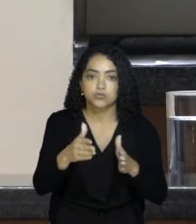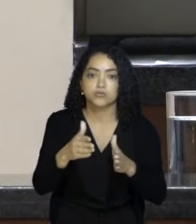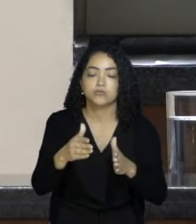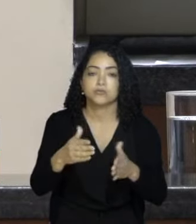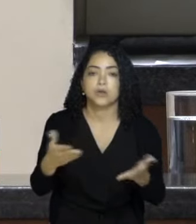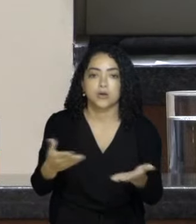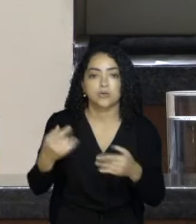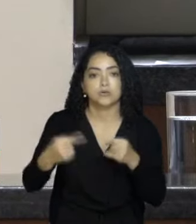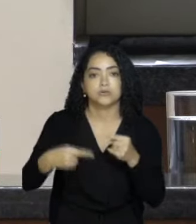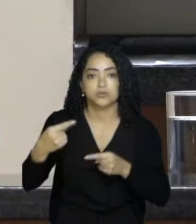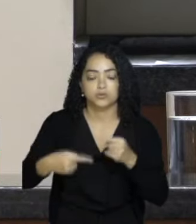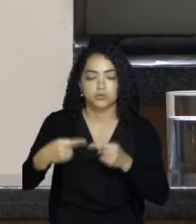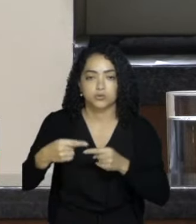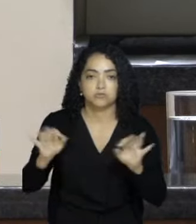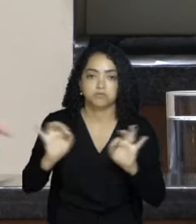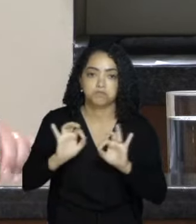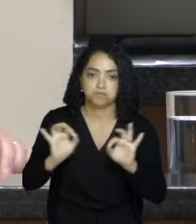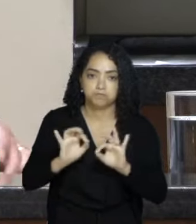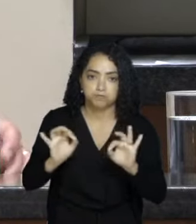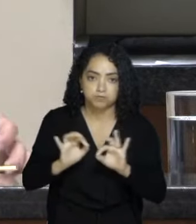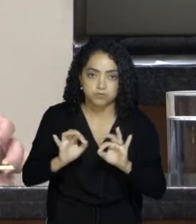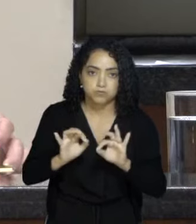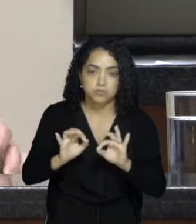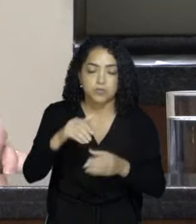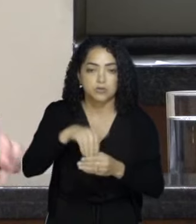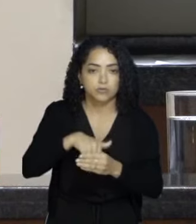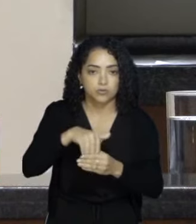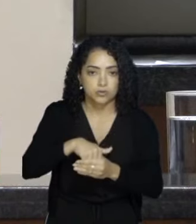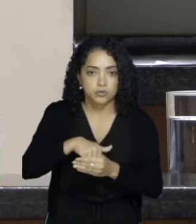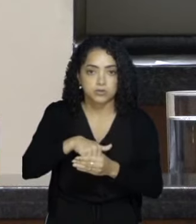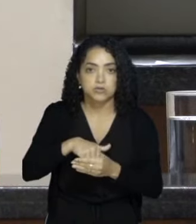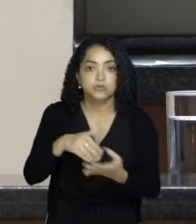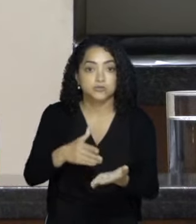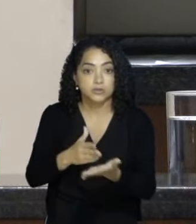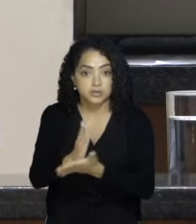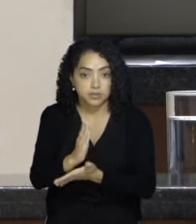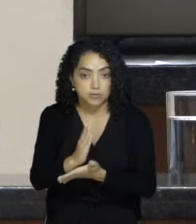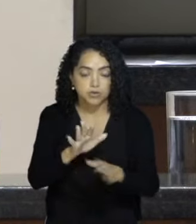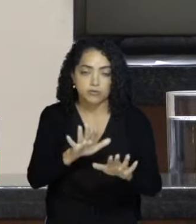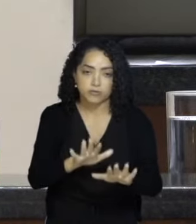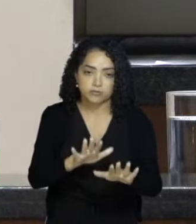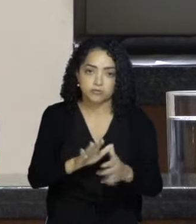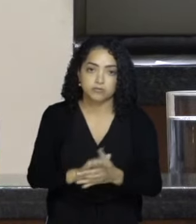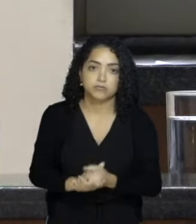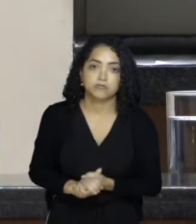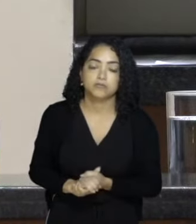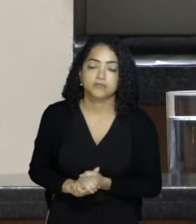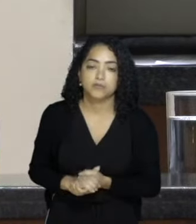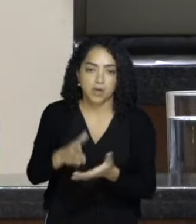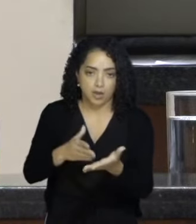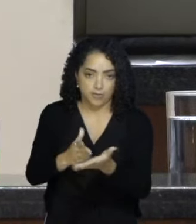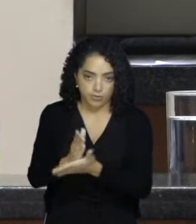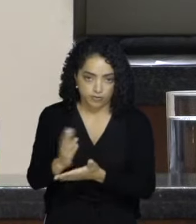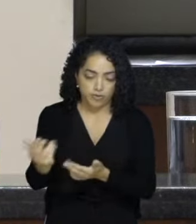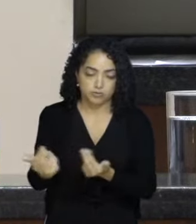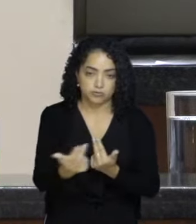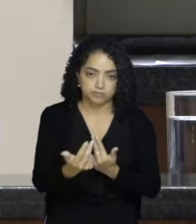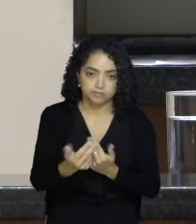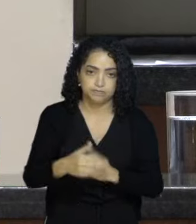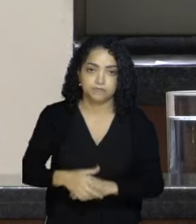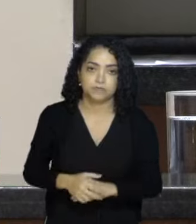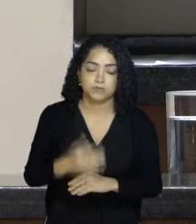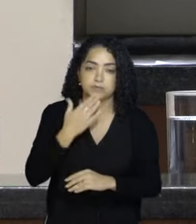discussão. Não havendo quem queira discutir, em votação. Deputados que aprovam, permaneçam como se encontram. Aprovado por unanimidade.